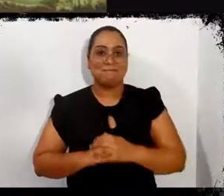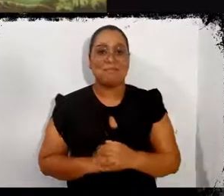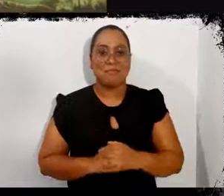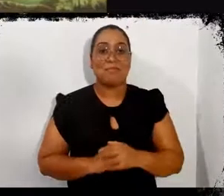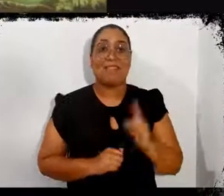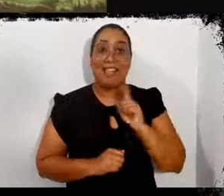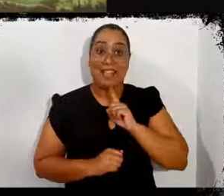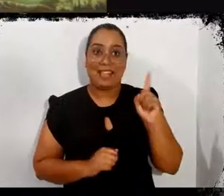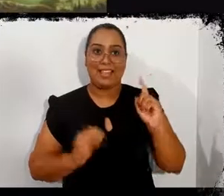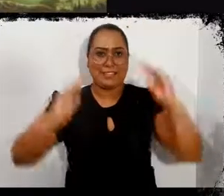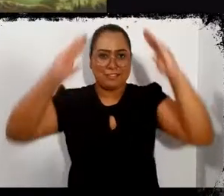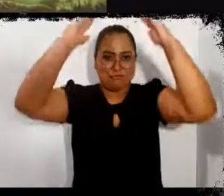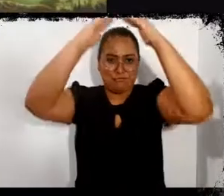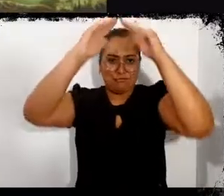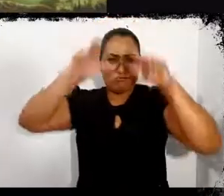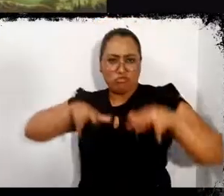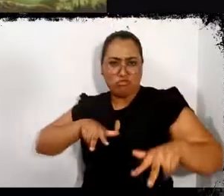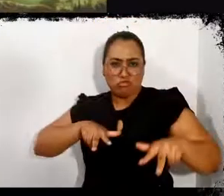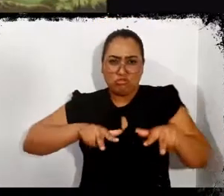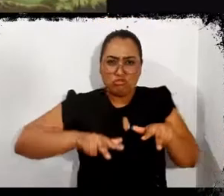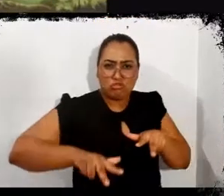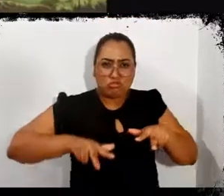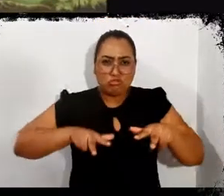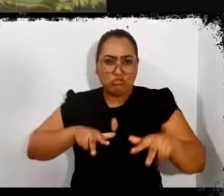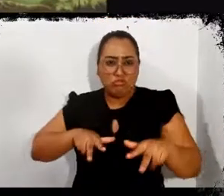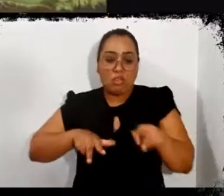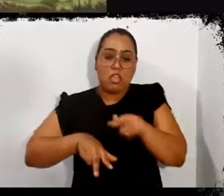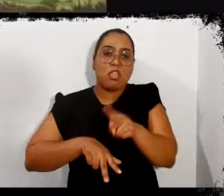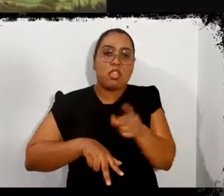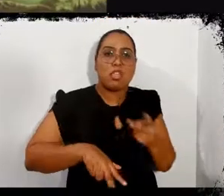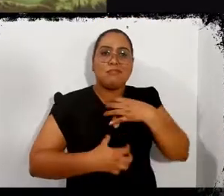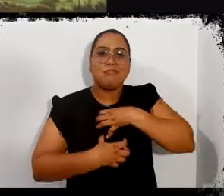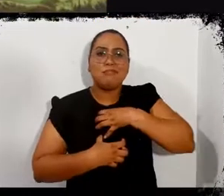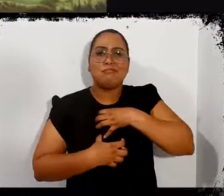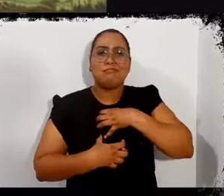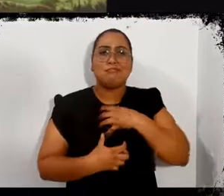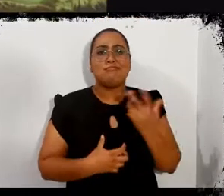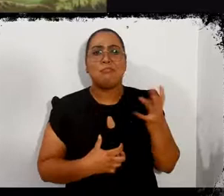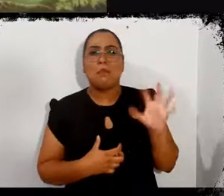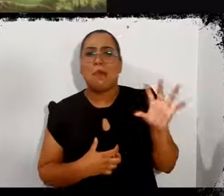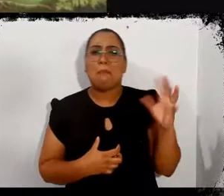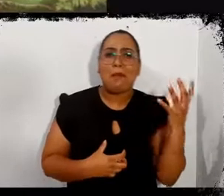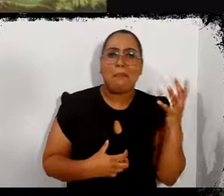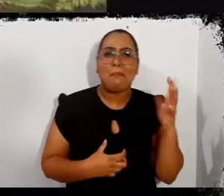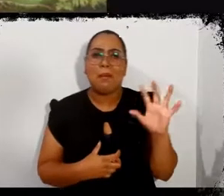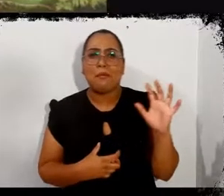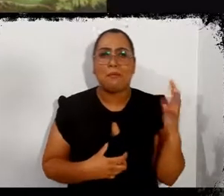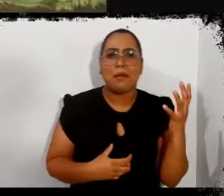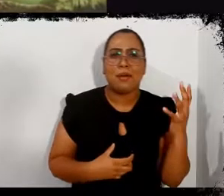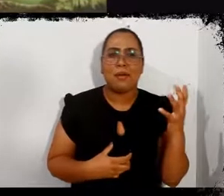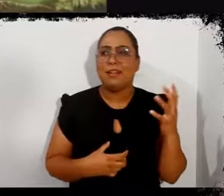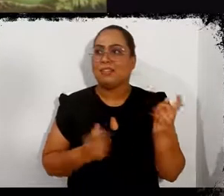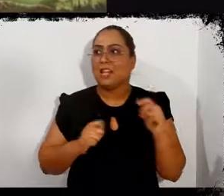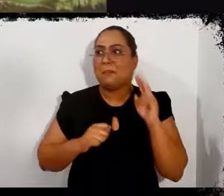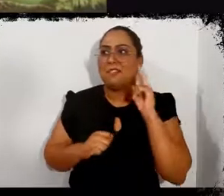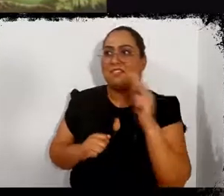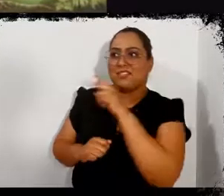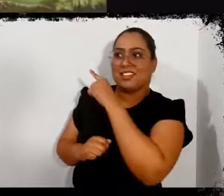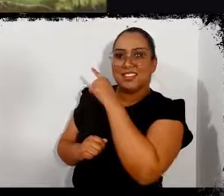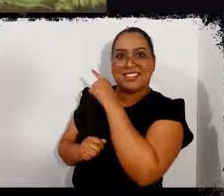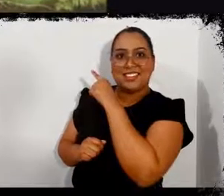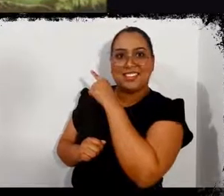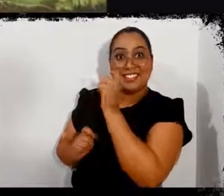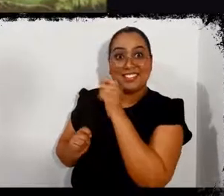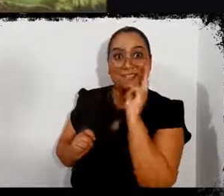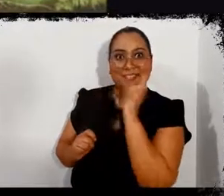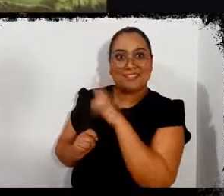crânios humanos e ossos. Ela se cerca de ossos e crânios. Esses elementos aproximam